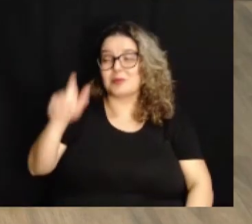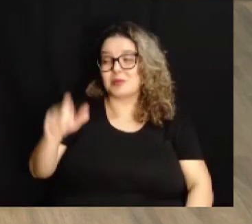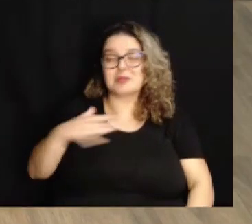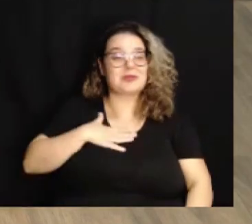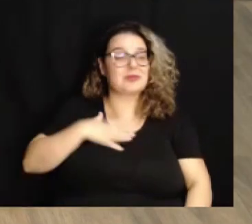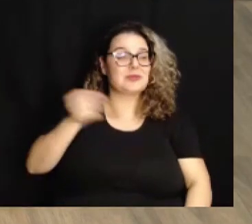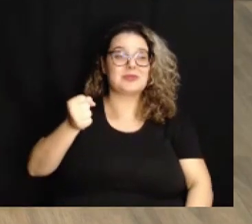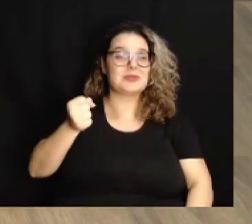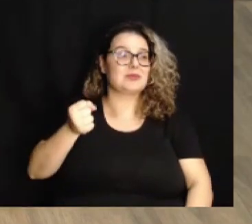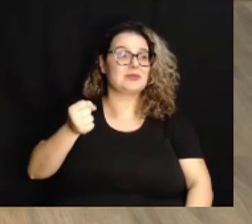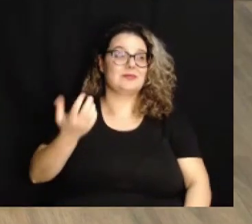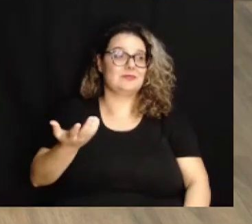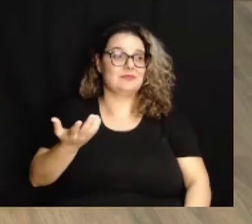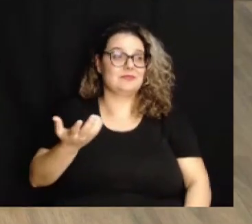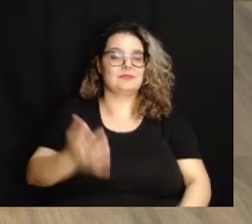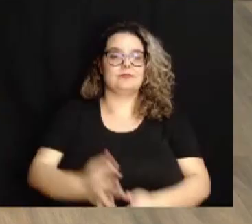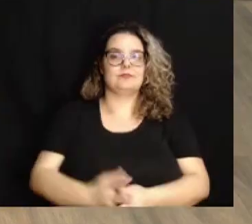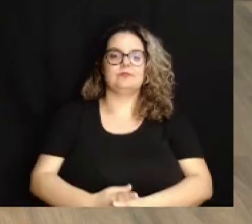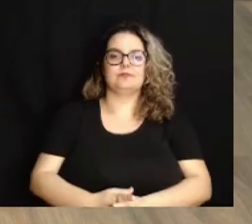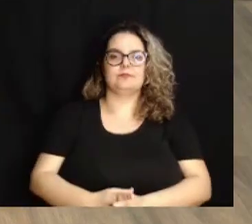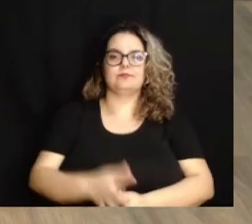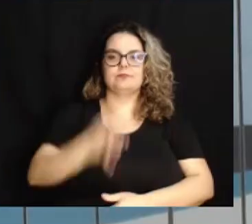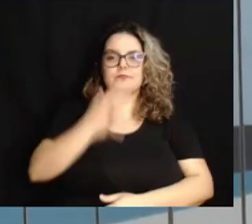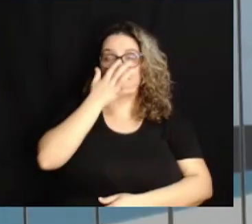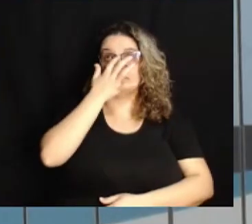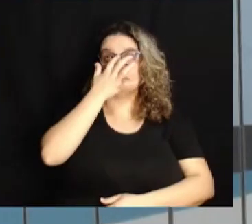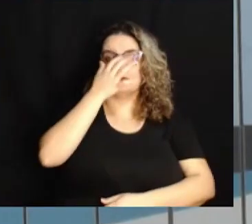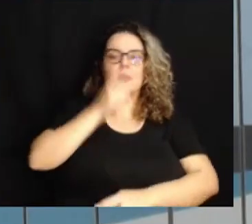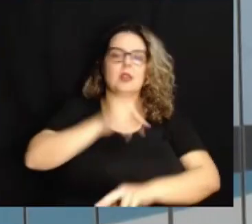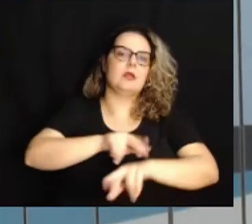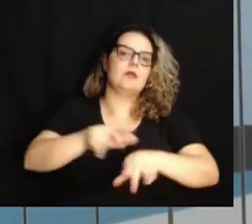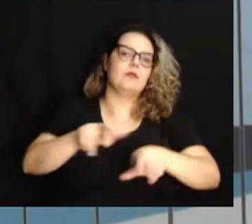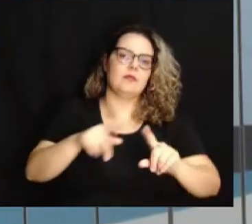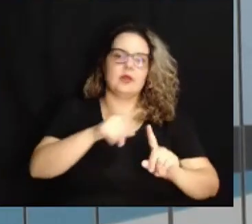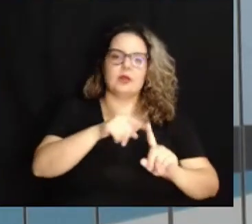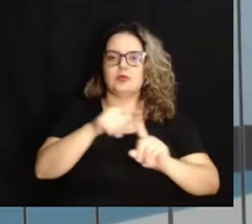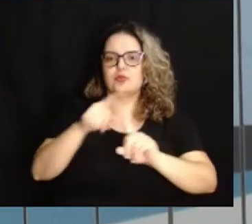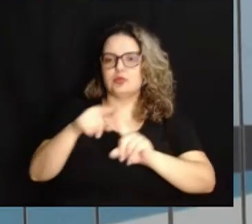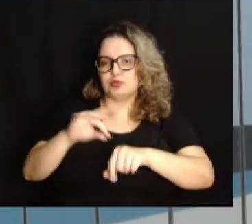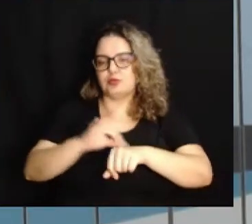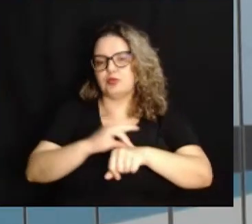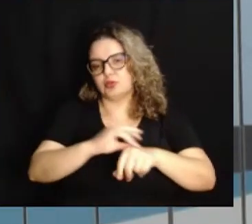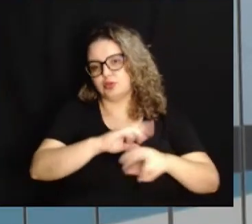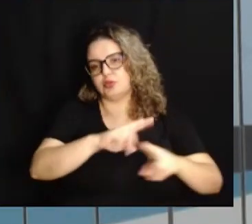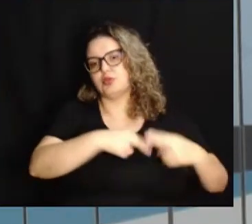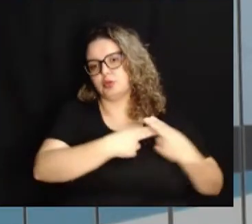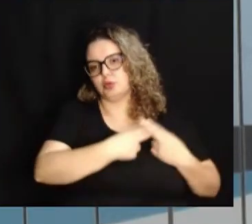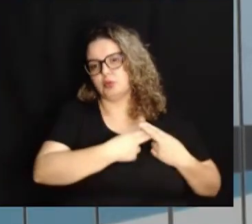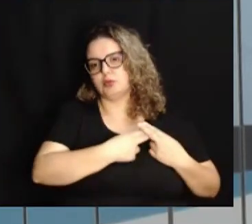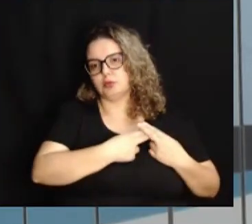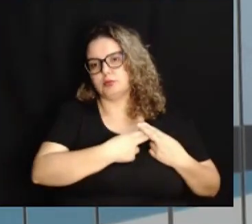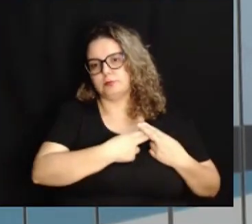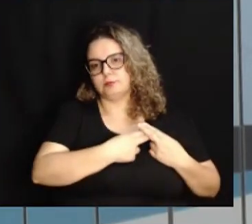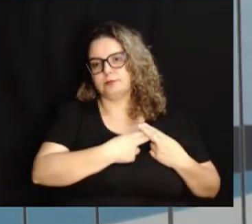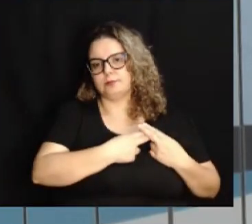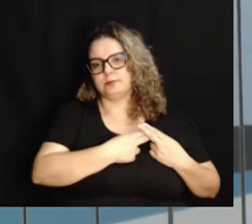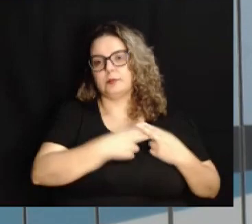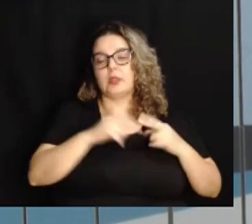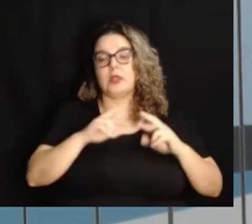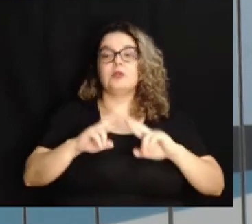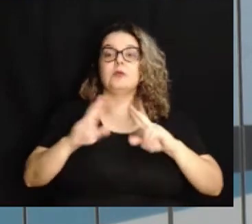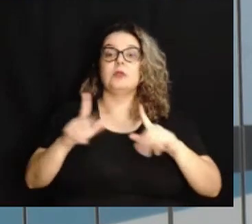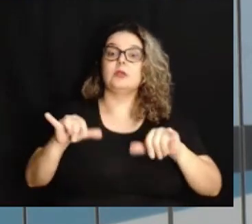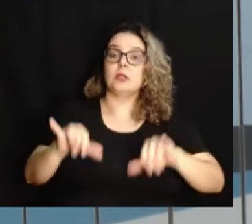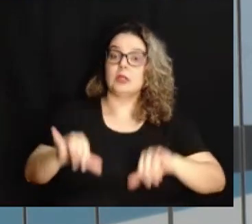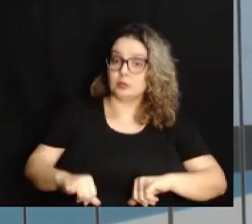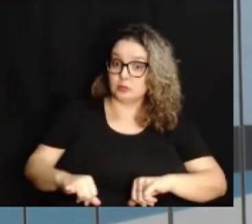irreparável? Existem os vários tipos de luto, né? É diferente a gente colocar no sentido da dor, mas os vários tipos de luto,